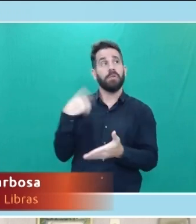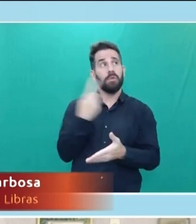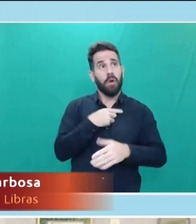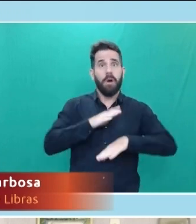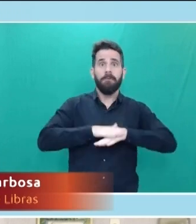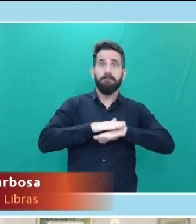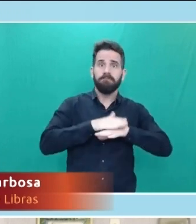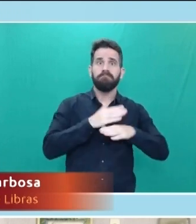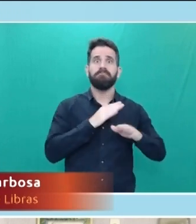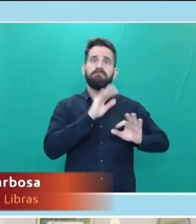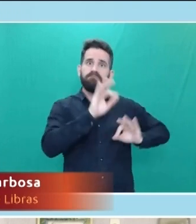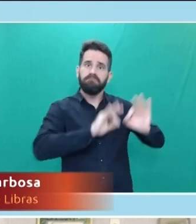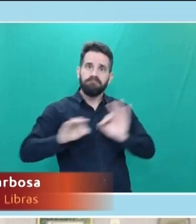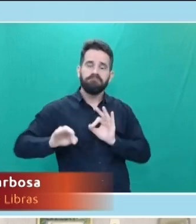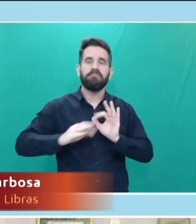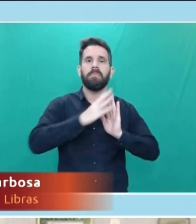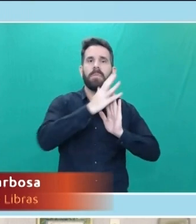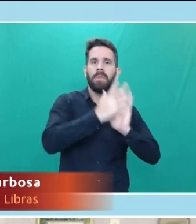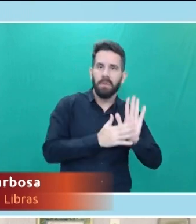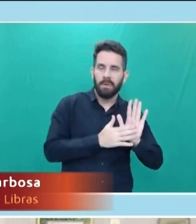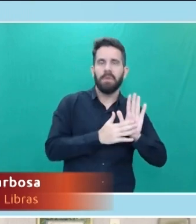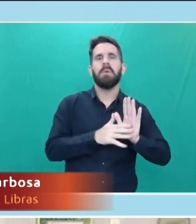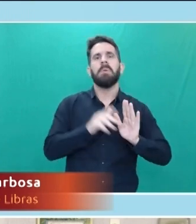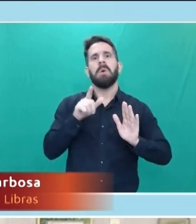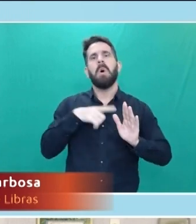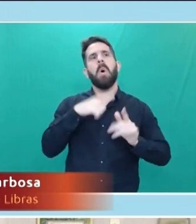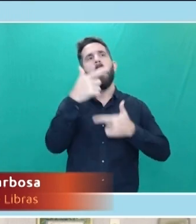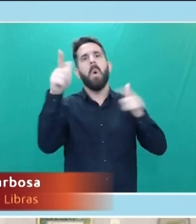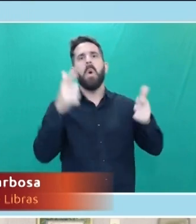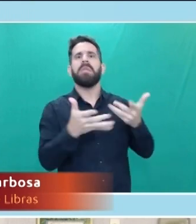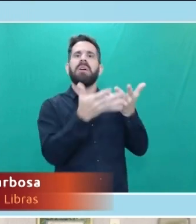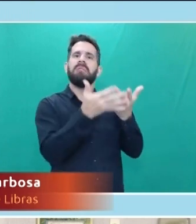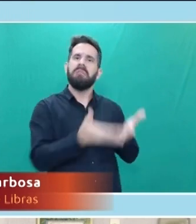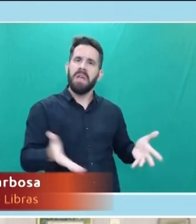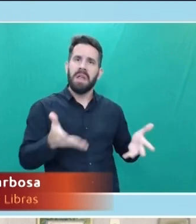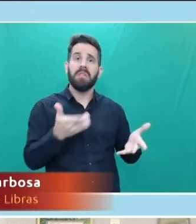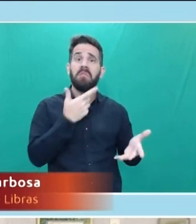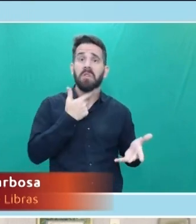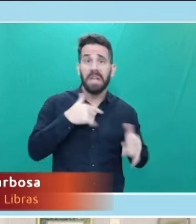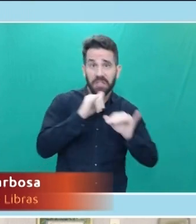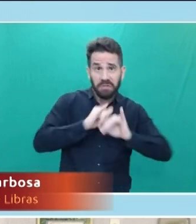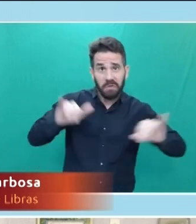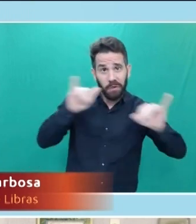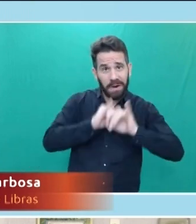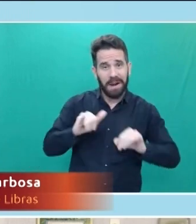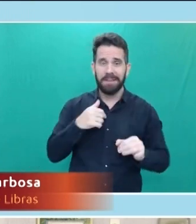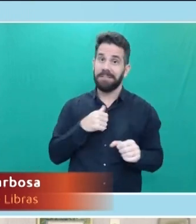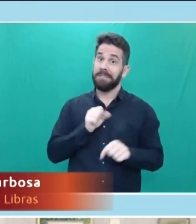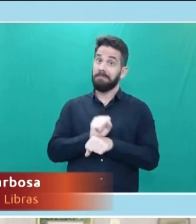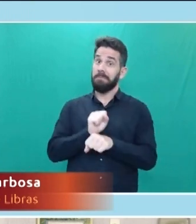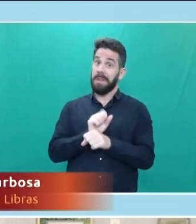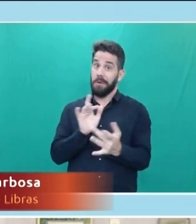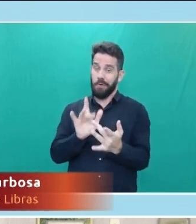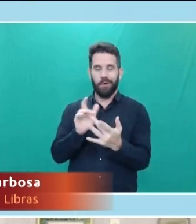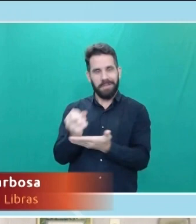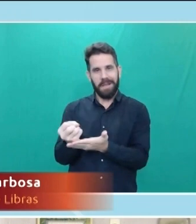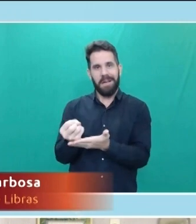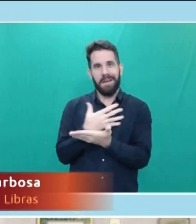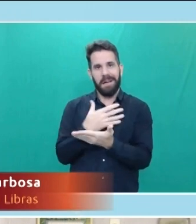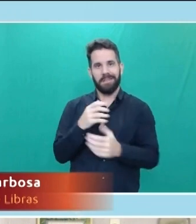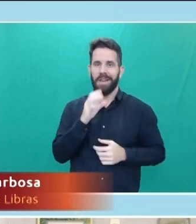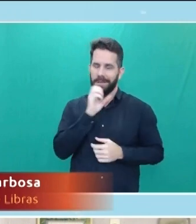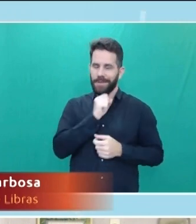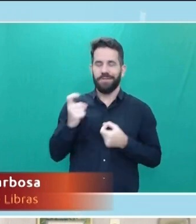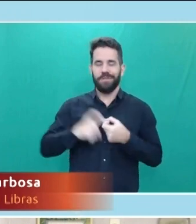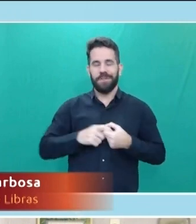sobre eventos que você gostaria de divulgar, ou outros tipos de informações, que a gente está esperando o seu contato. Agora sim, a gente vai para o rápido intervalo. Até daqui a